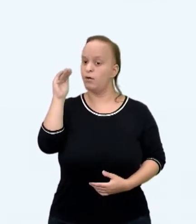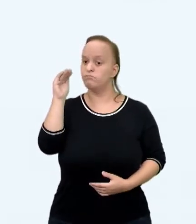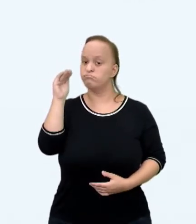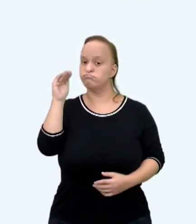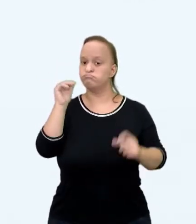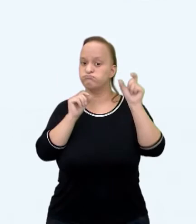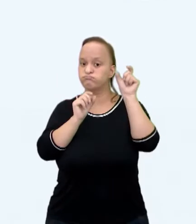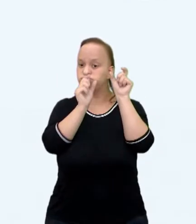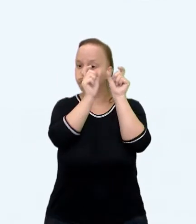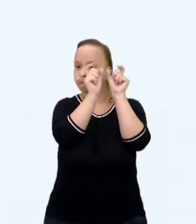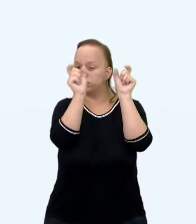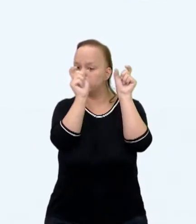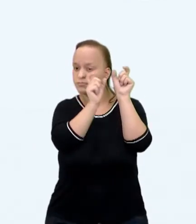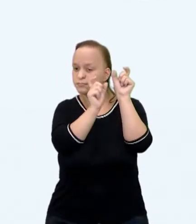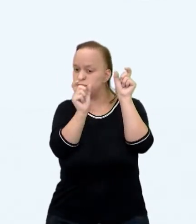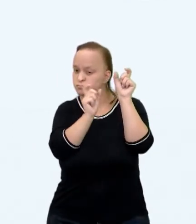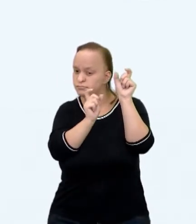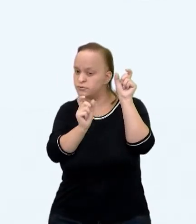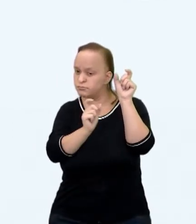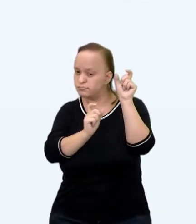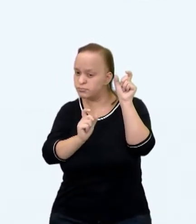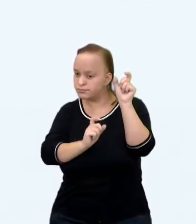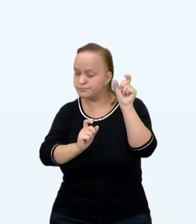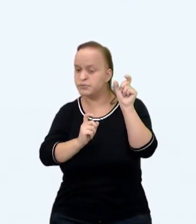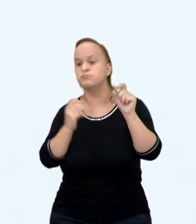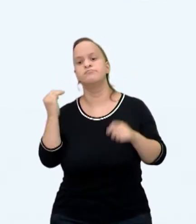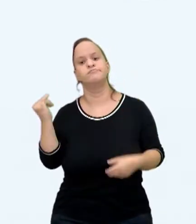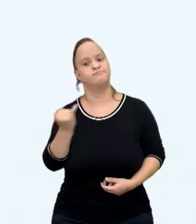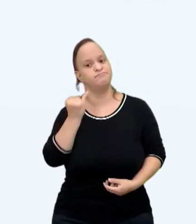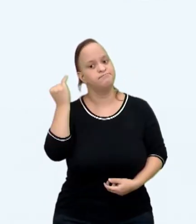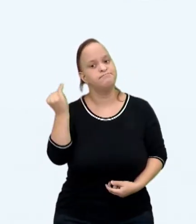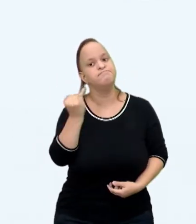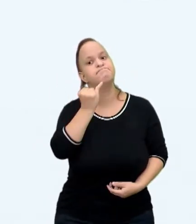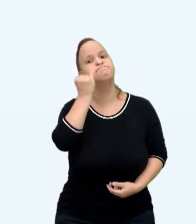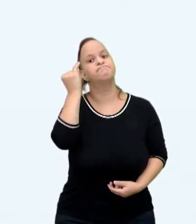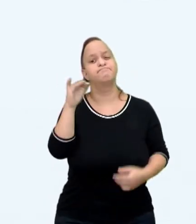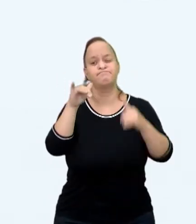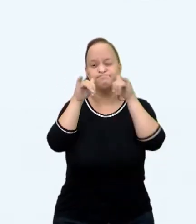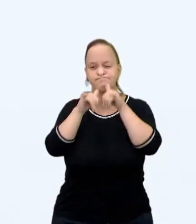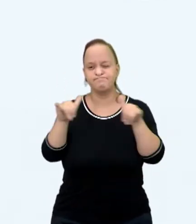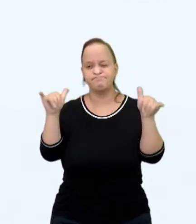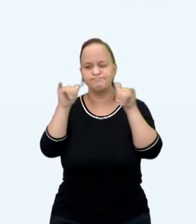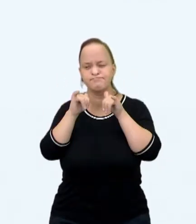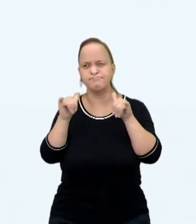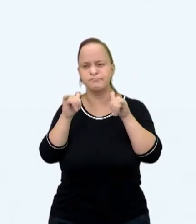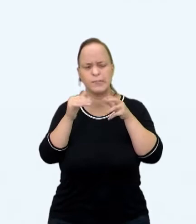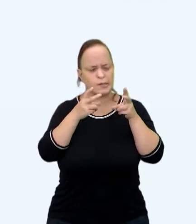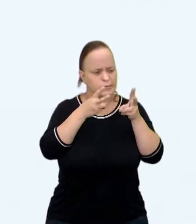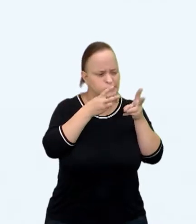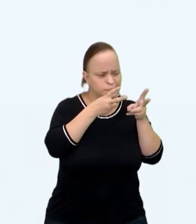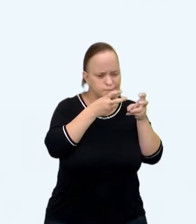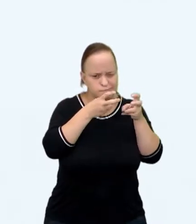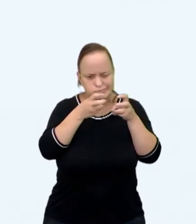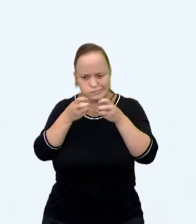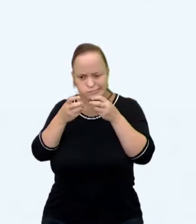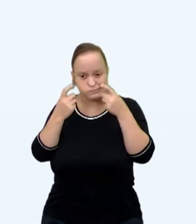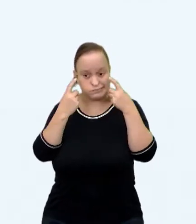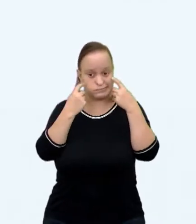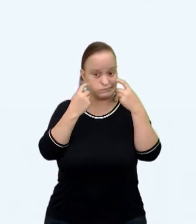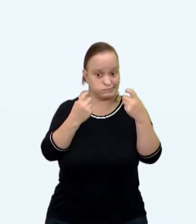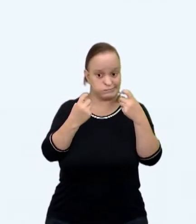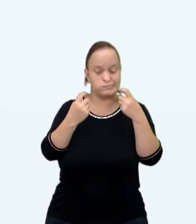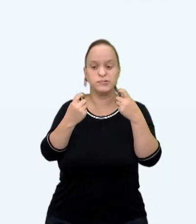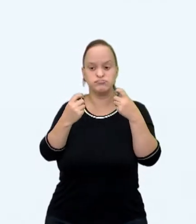para a criação do anúncio. Elas ajudam o anúncio a parecer mais interessante e criativo,